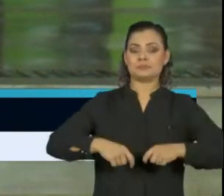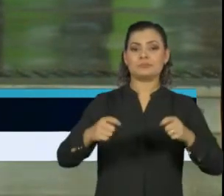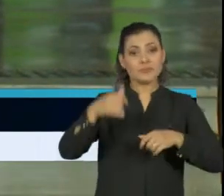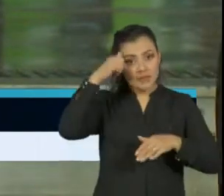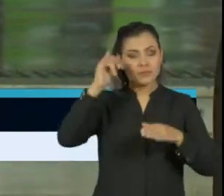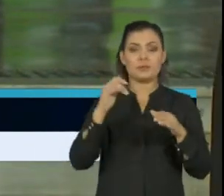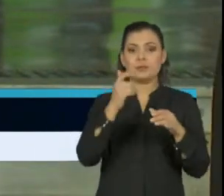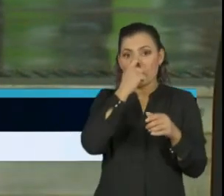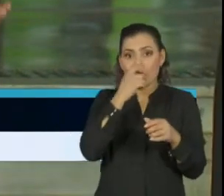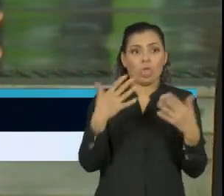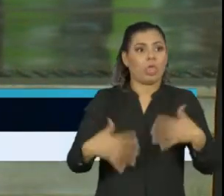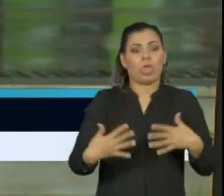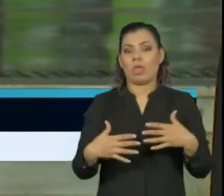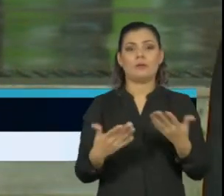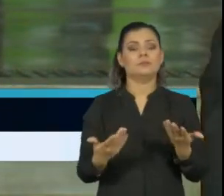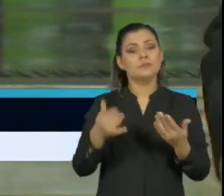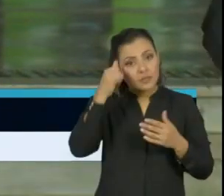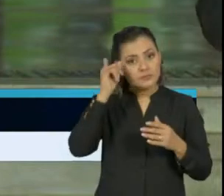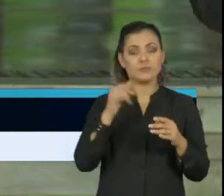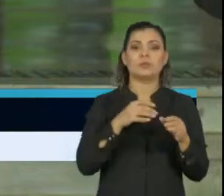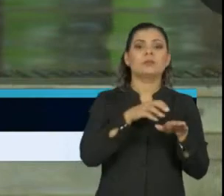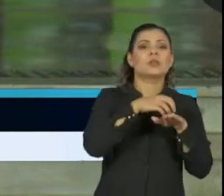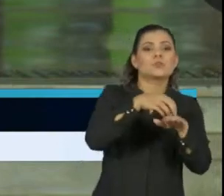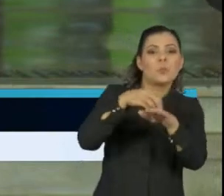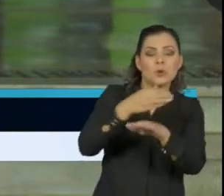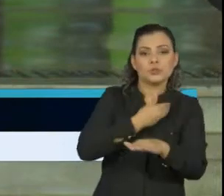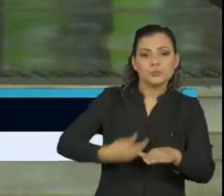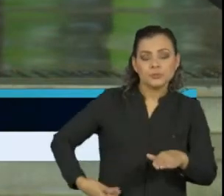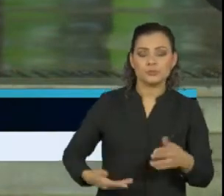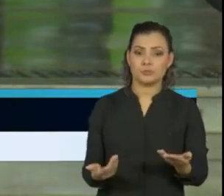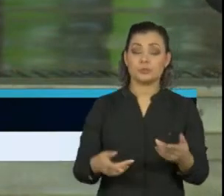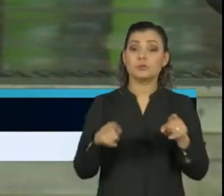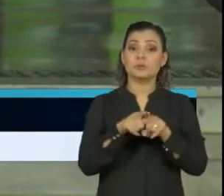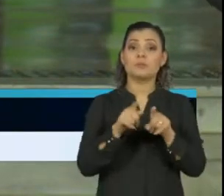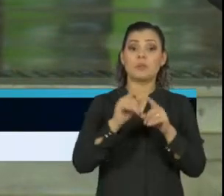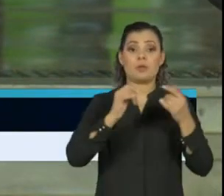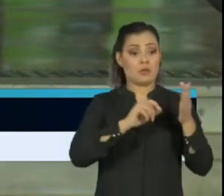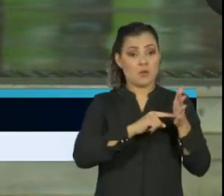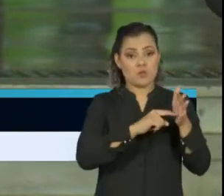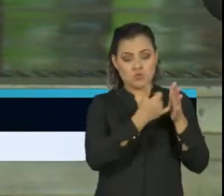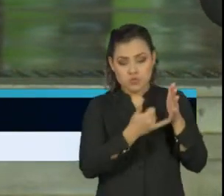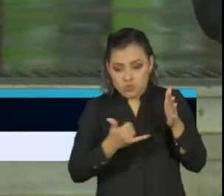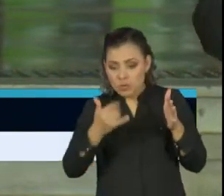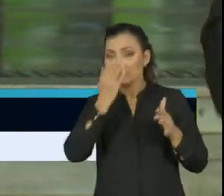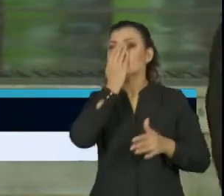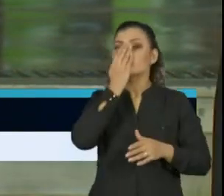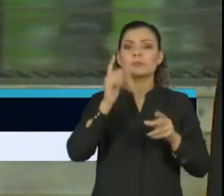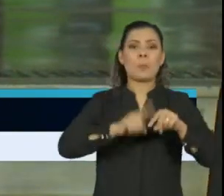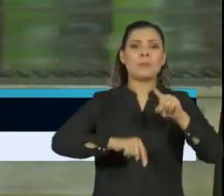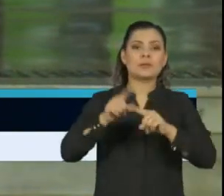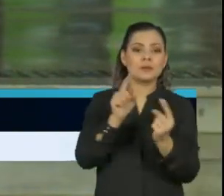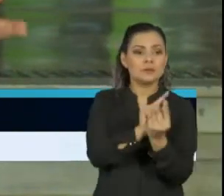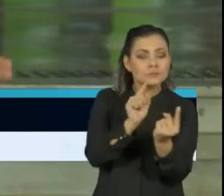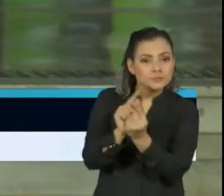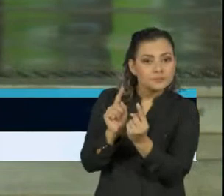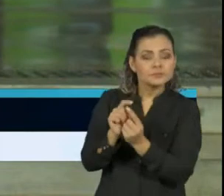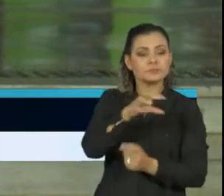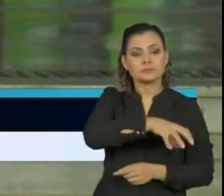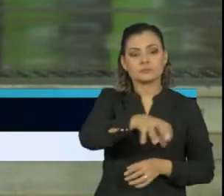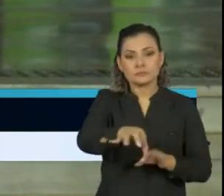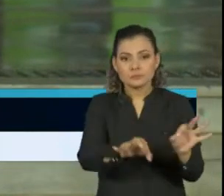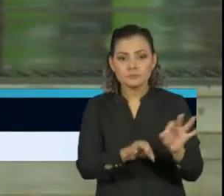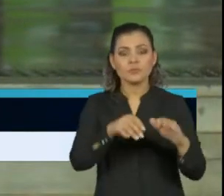aglomerados, ou ventiladores mecânicos, trabalhos das consultorias especializadas, serviços de